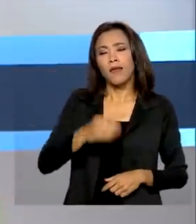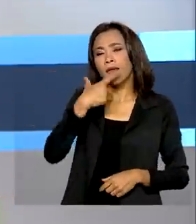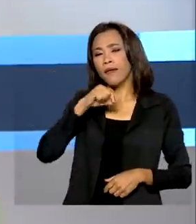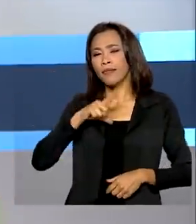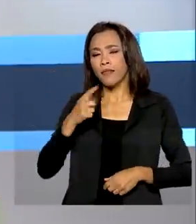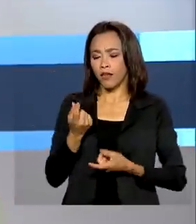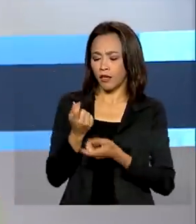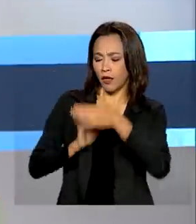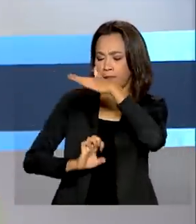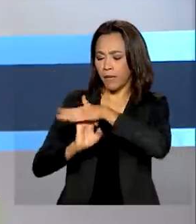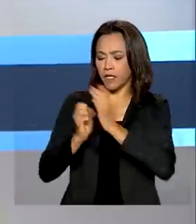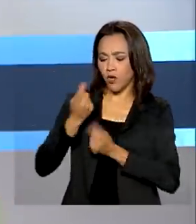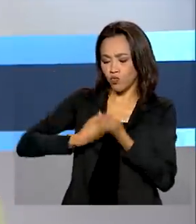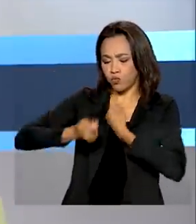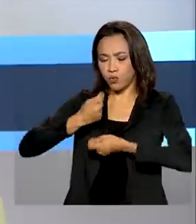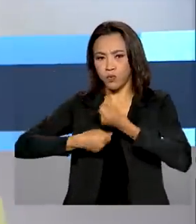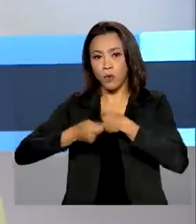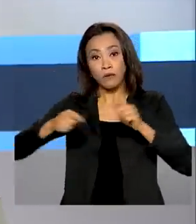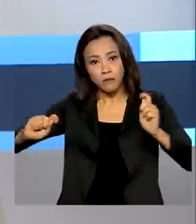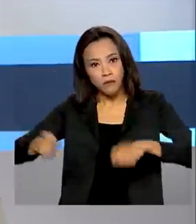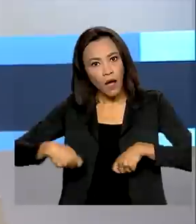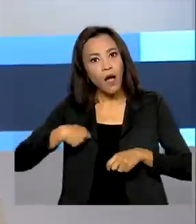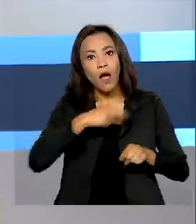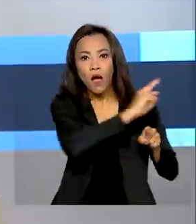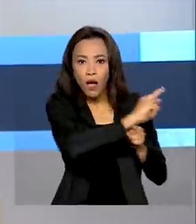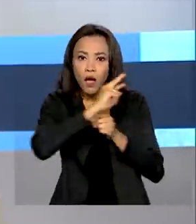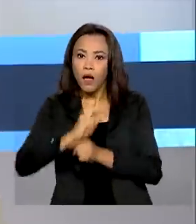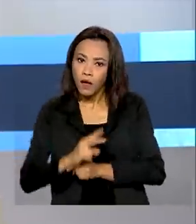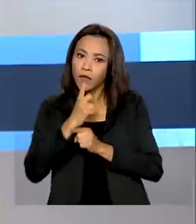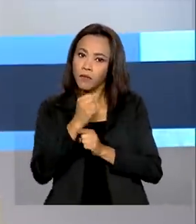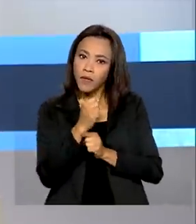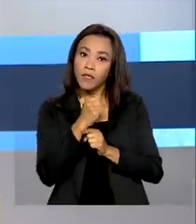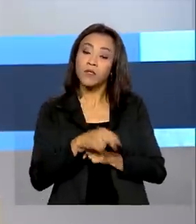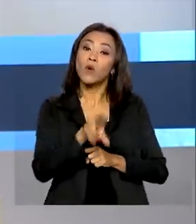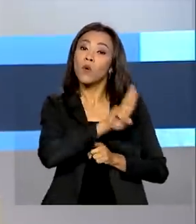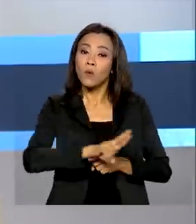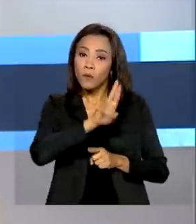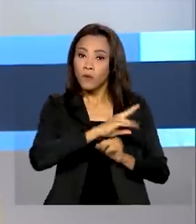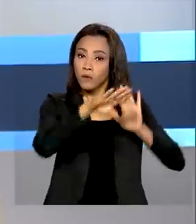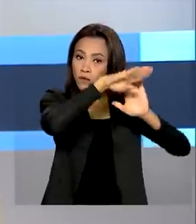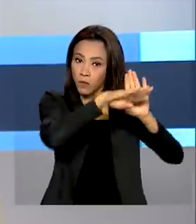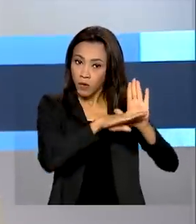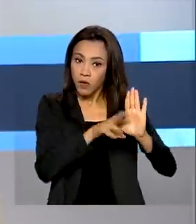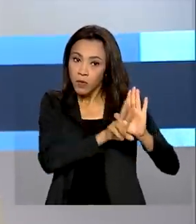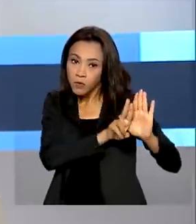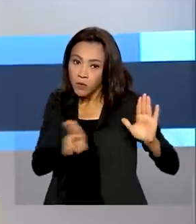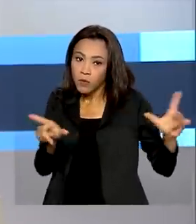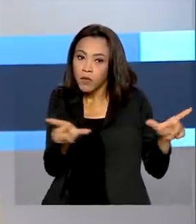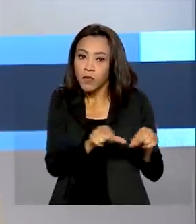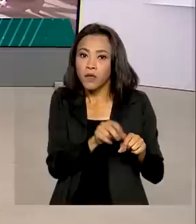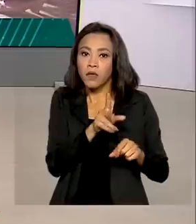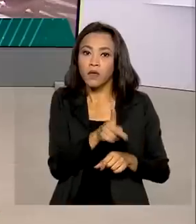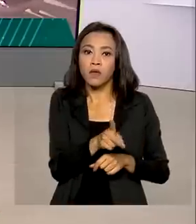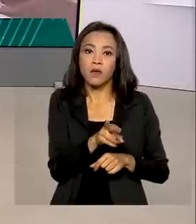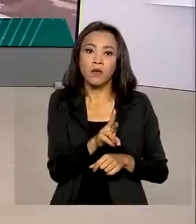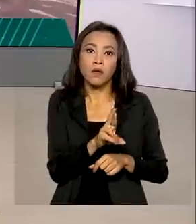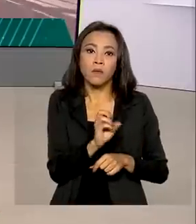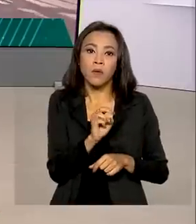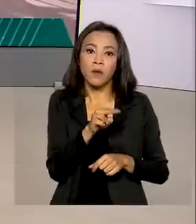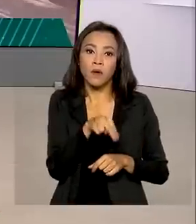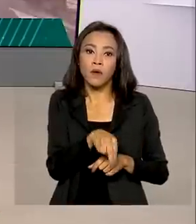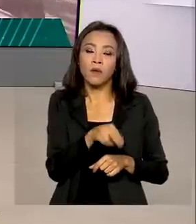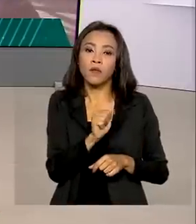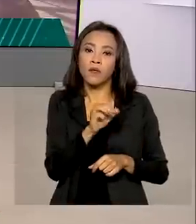pequenos negócios já podem pegar empréstimo pelo programa nacional de Apoio às Micro e Pequenas Empresas o Plante o